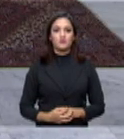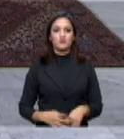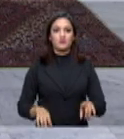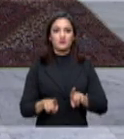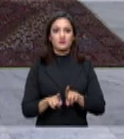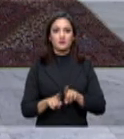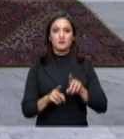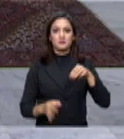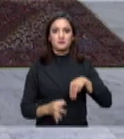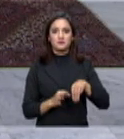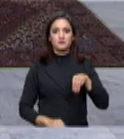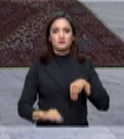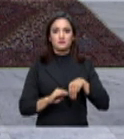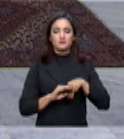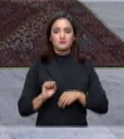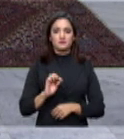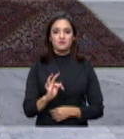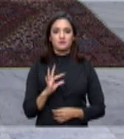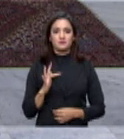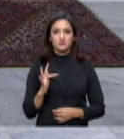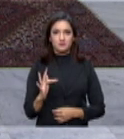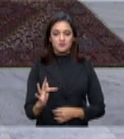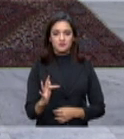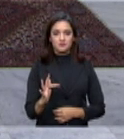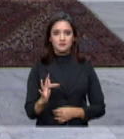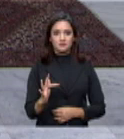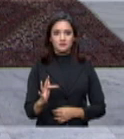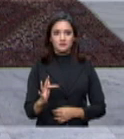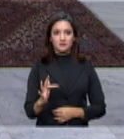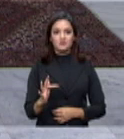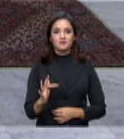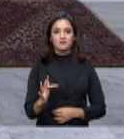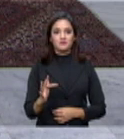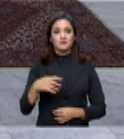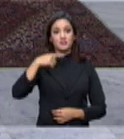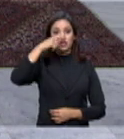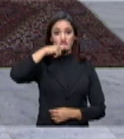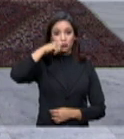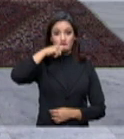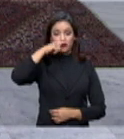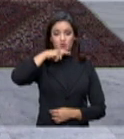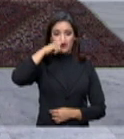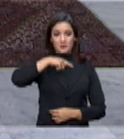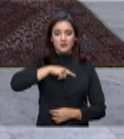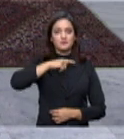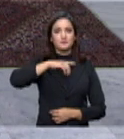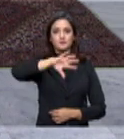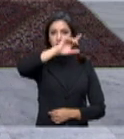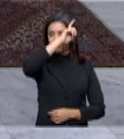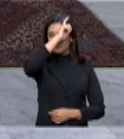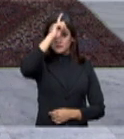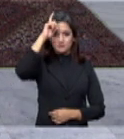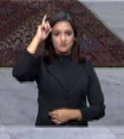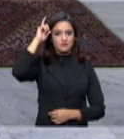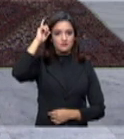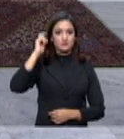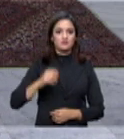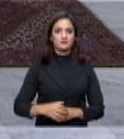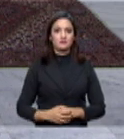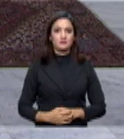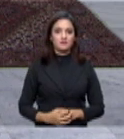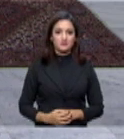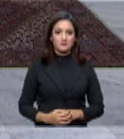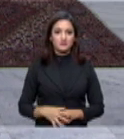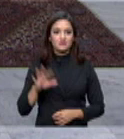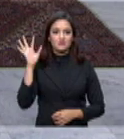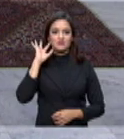senhores ministros do Supremo Tribunal Federal, ministro Gilmar Mendes, ministro Ricardo Lewandowski, ministro